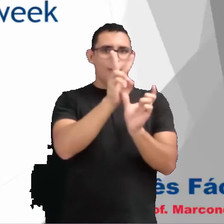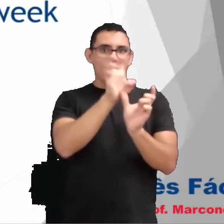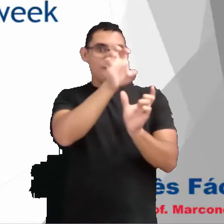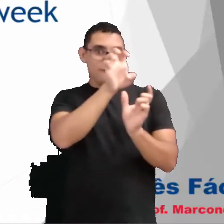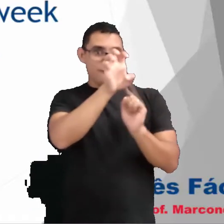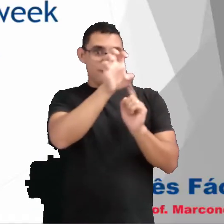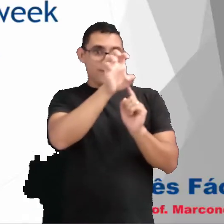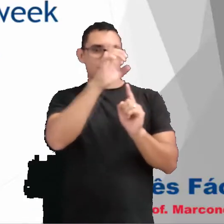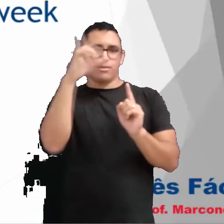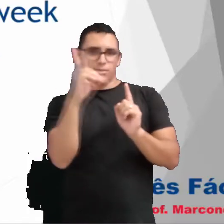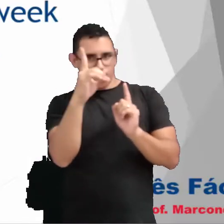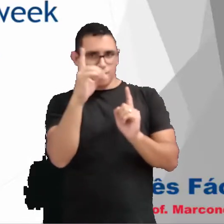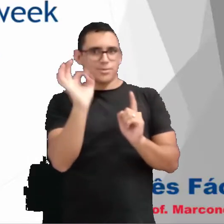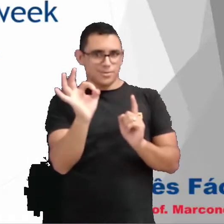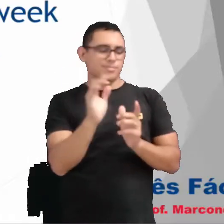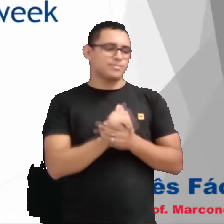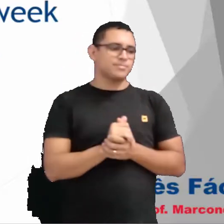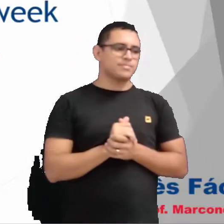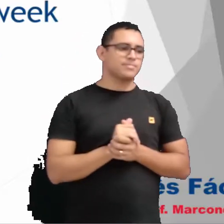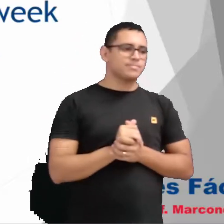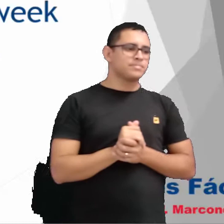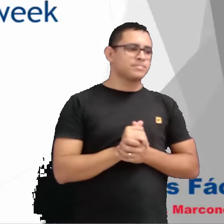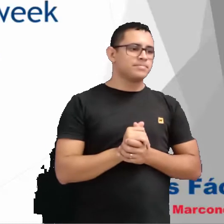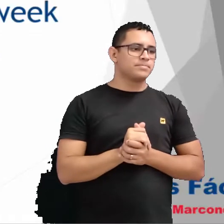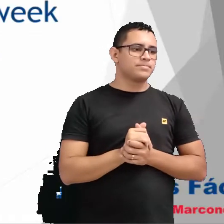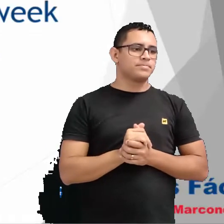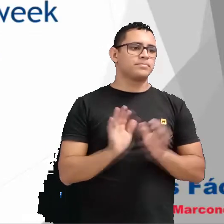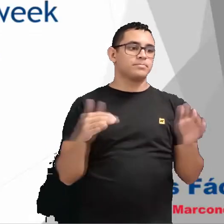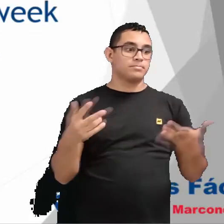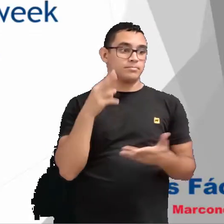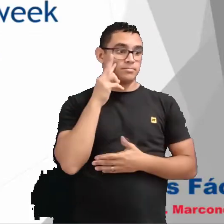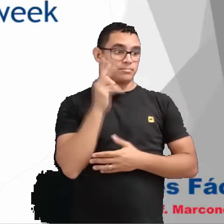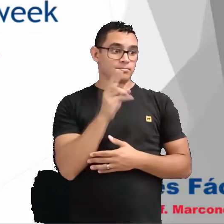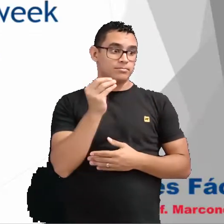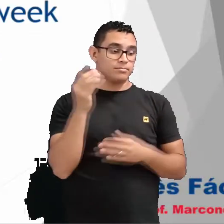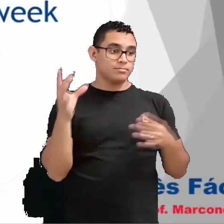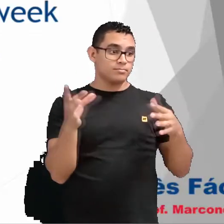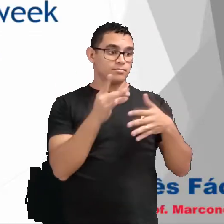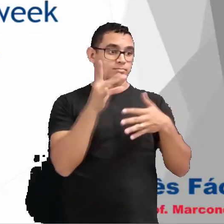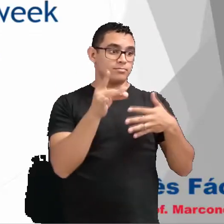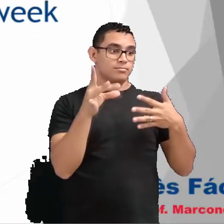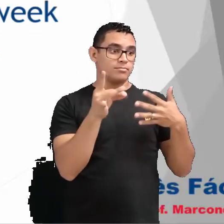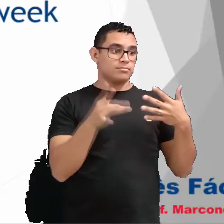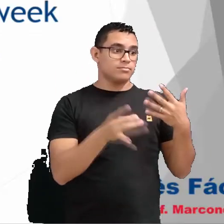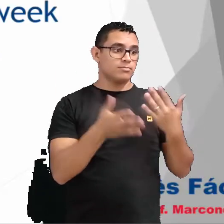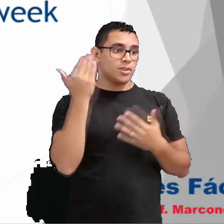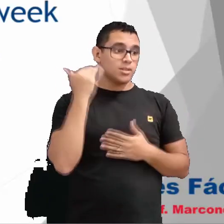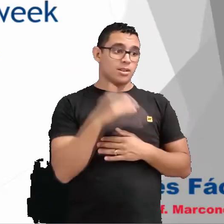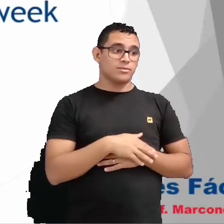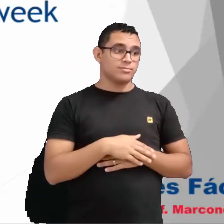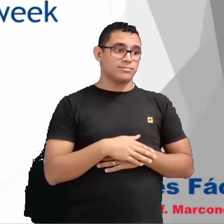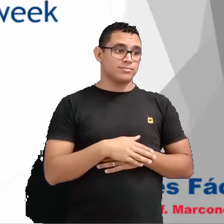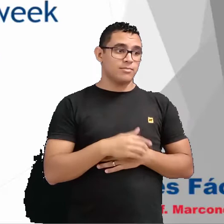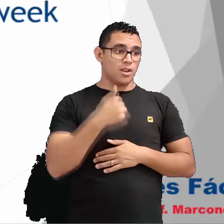com e, a gente basta acrescentar o d, não é isso que nós vimos na aula passada, né? Então, como é que fica a conjugação mesmo do love no passado?